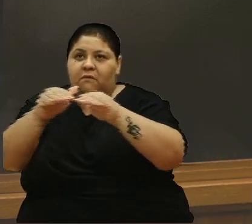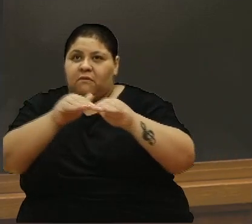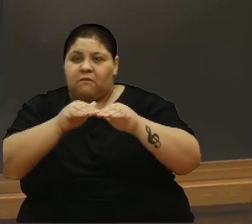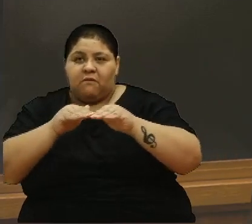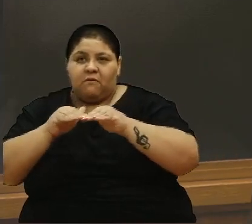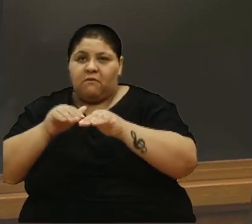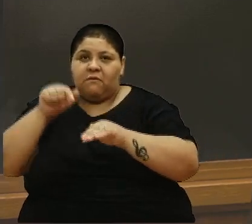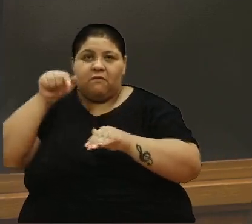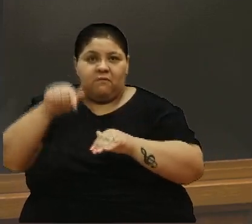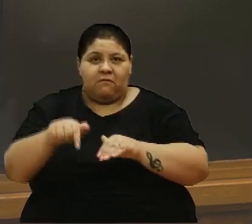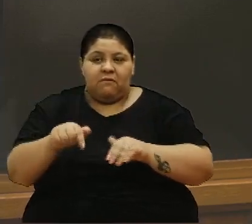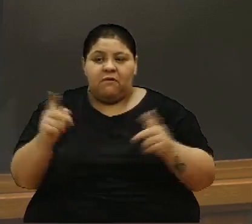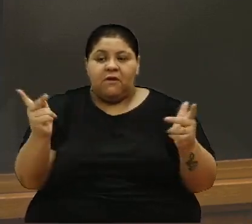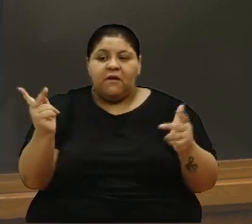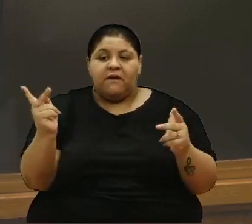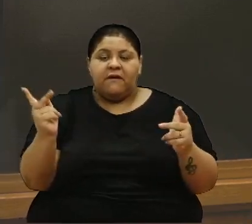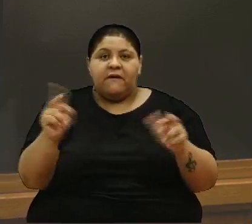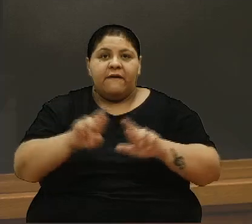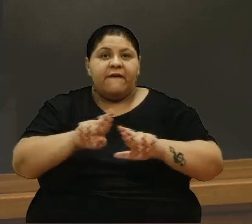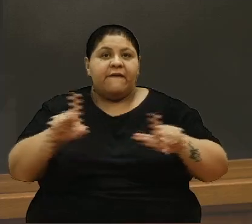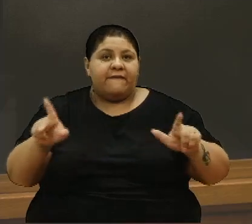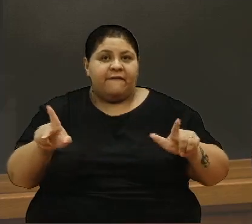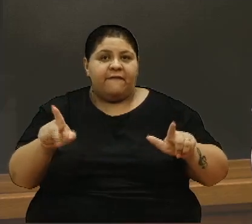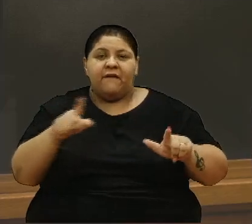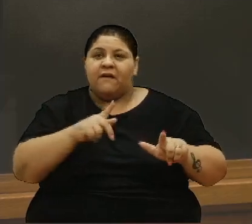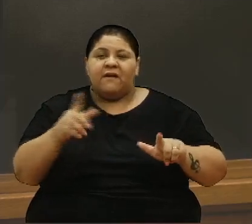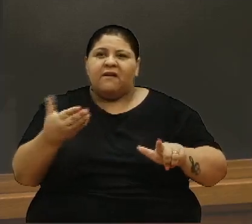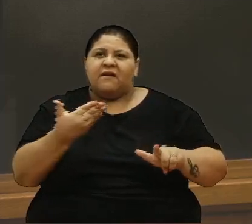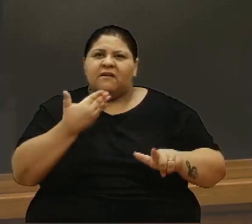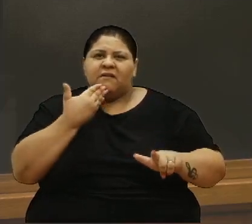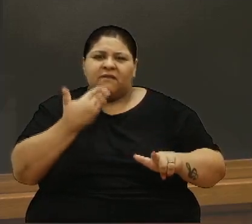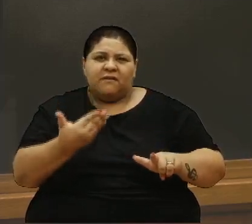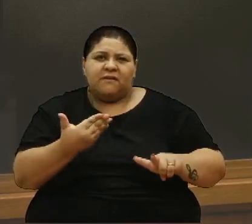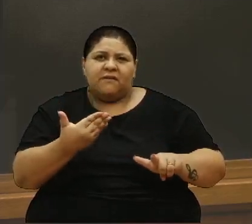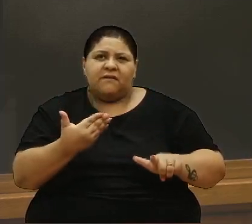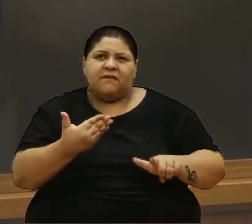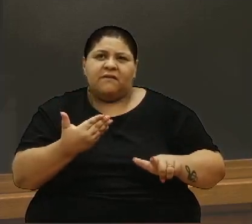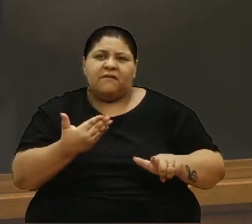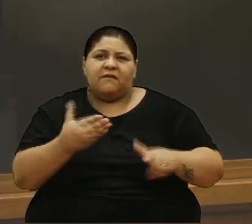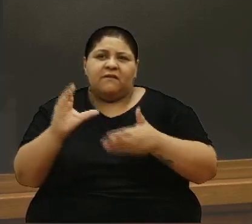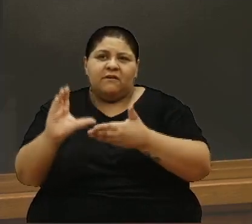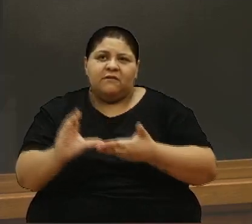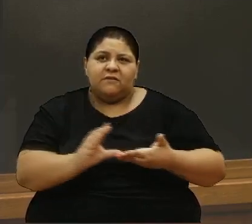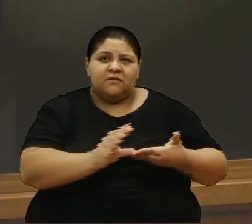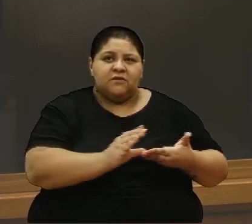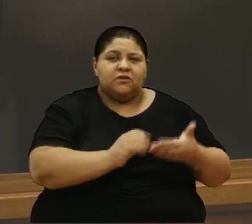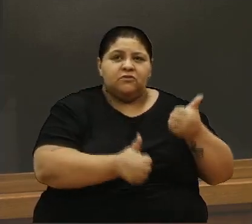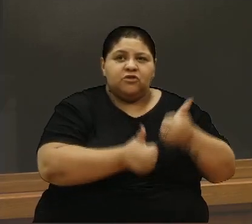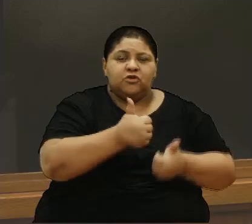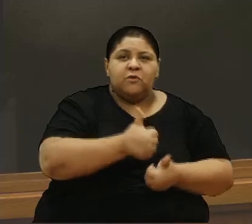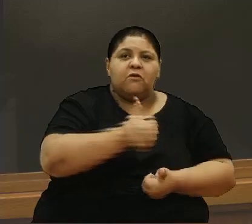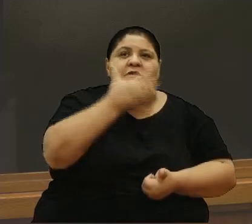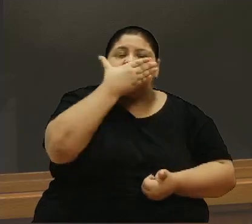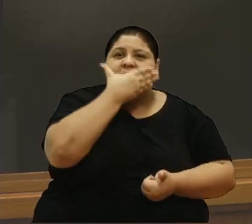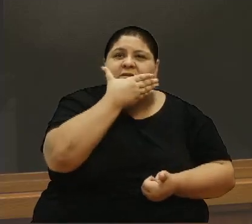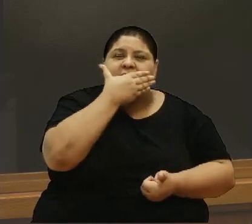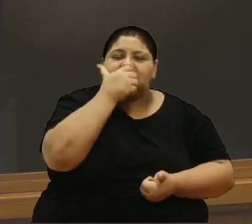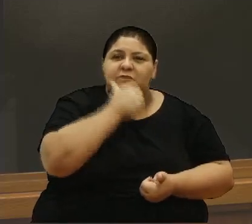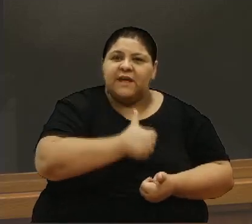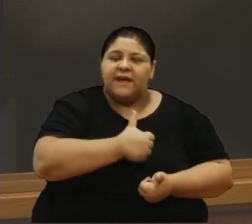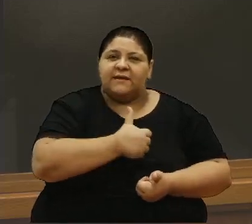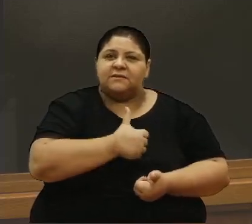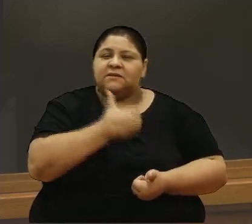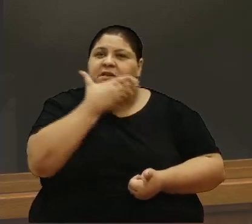requerer que os investimentos do futebol feminino sejam investimentos comuns aos investimentos do futebol masculino. E quanto a isso, não há